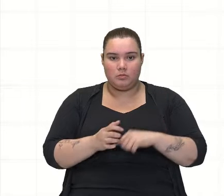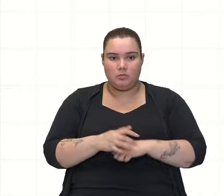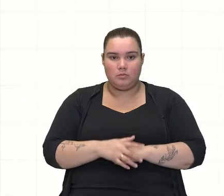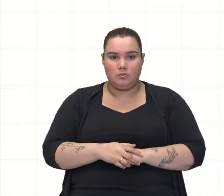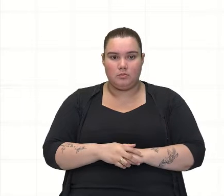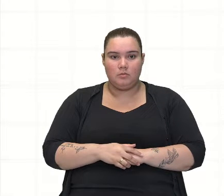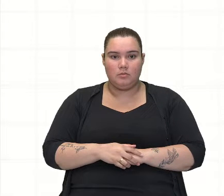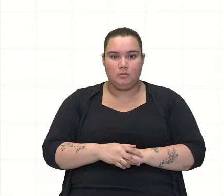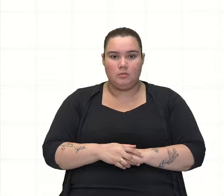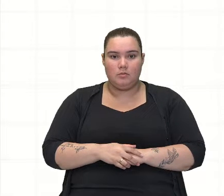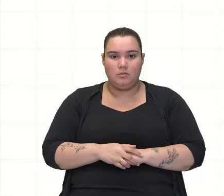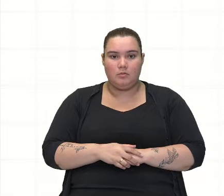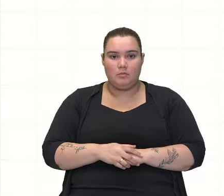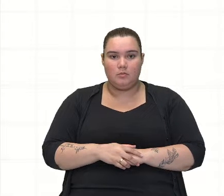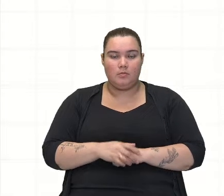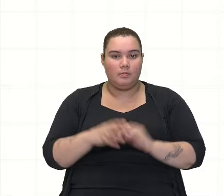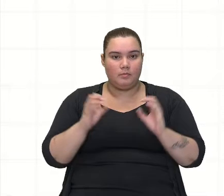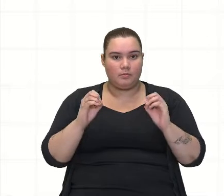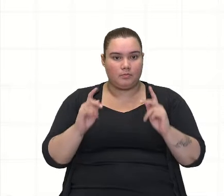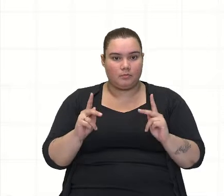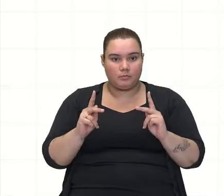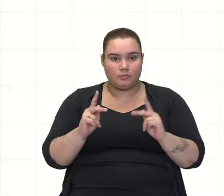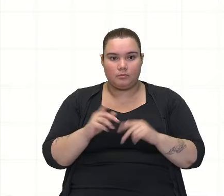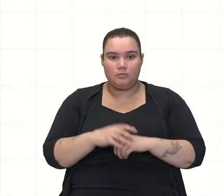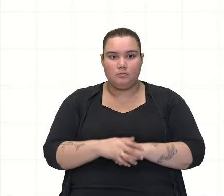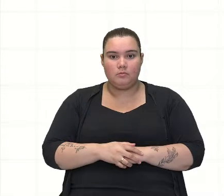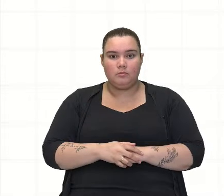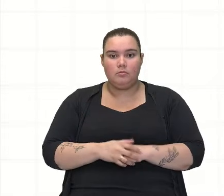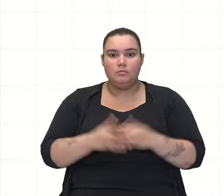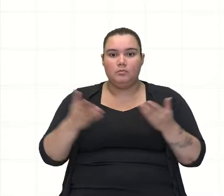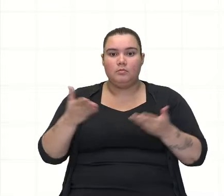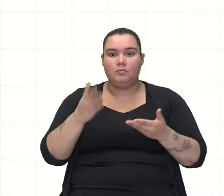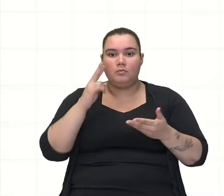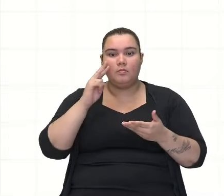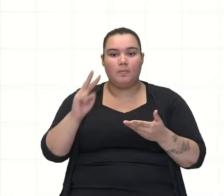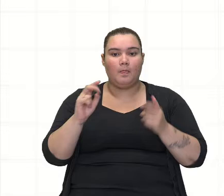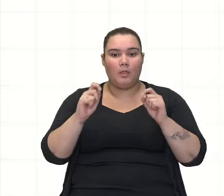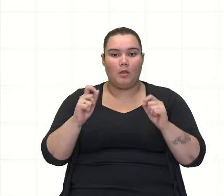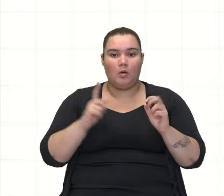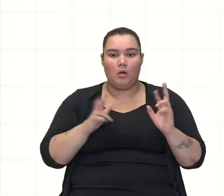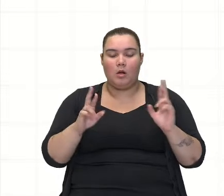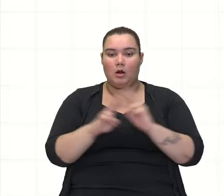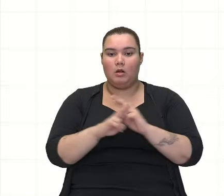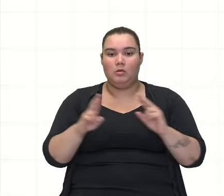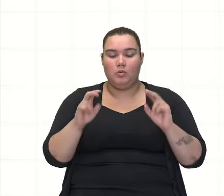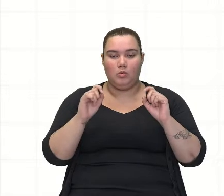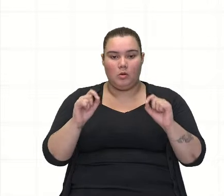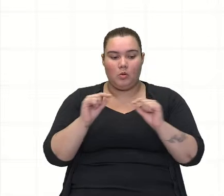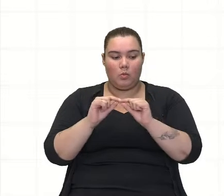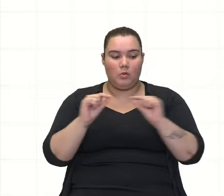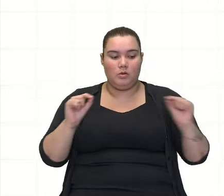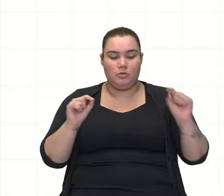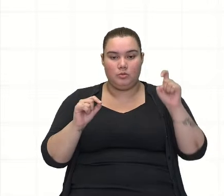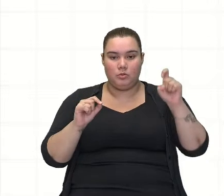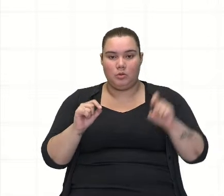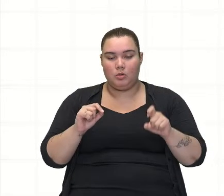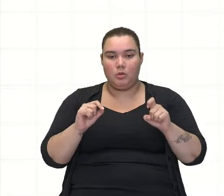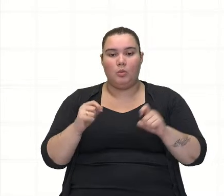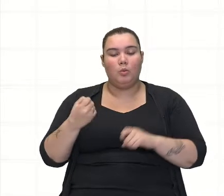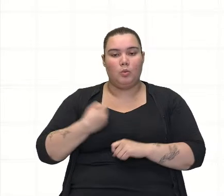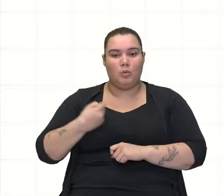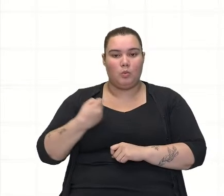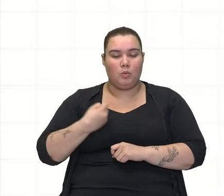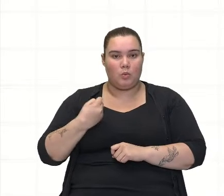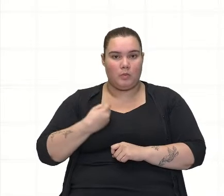Y, tá? Muito bem. E agora nós verificamos que em relação, ó, ao eixo X, nós temos a